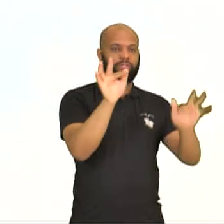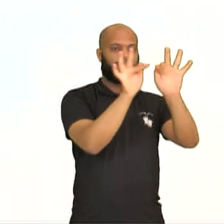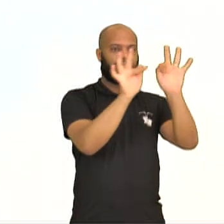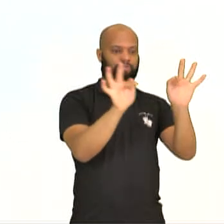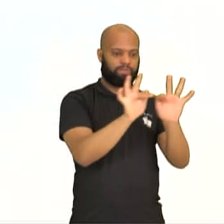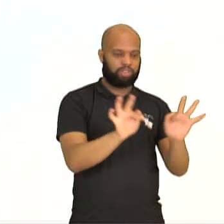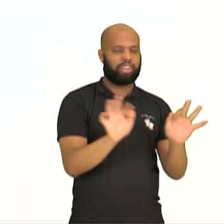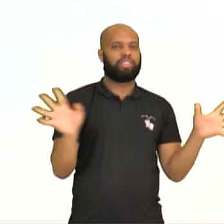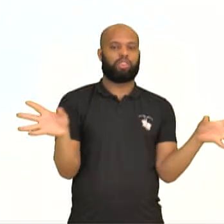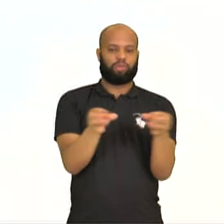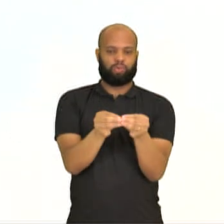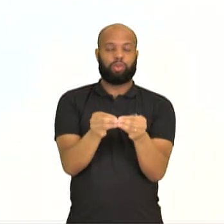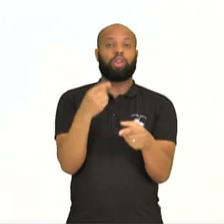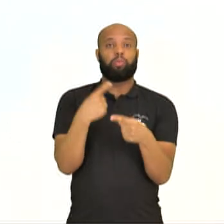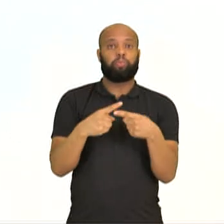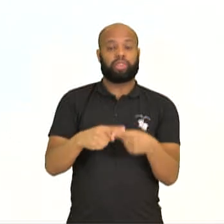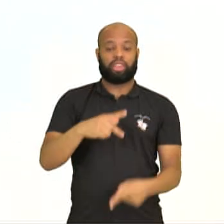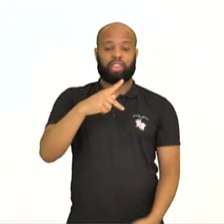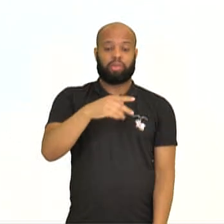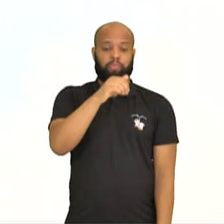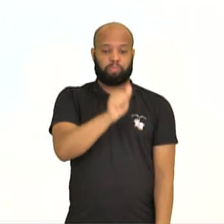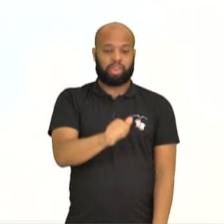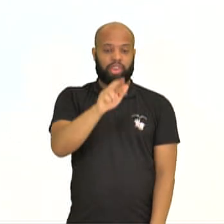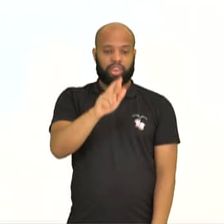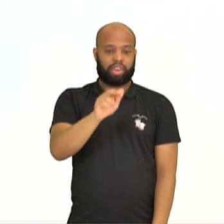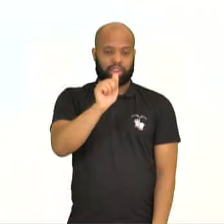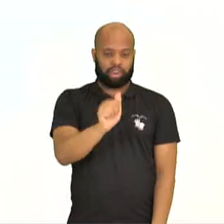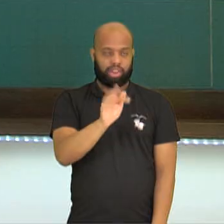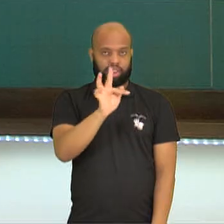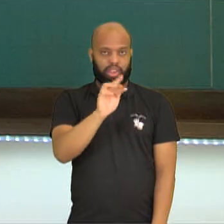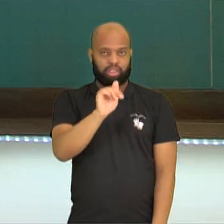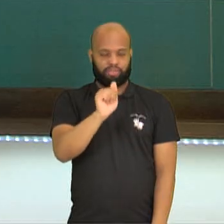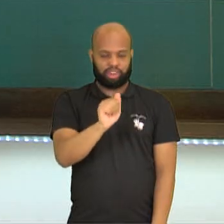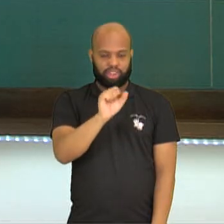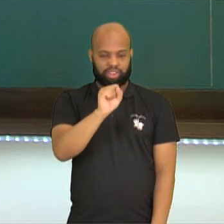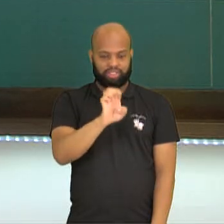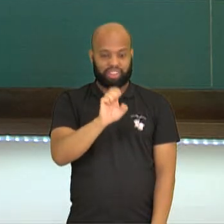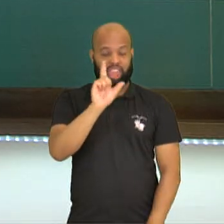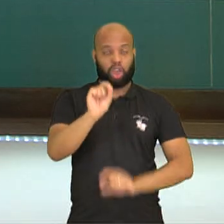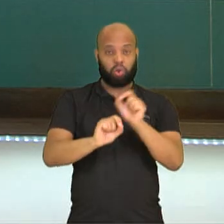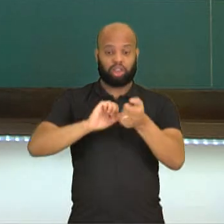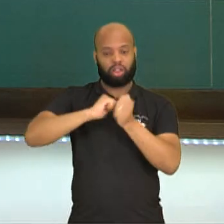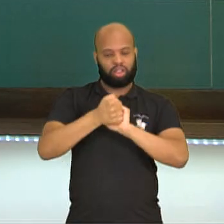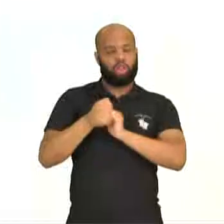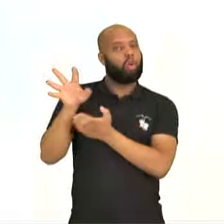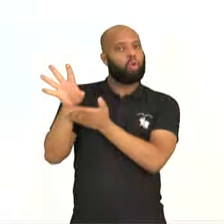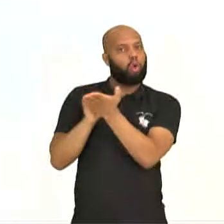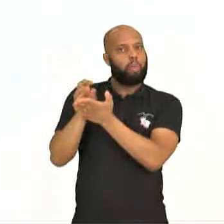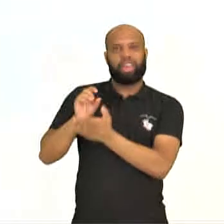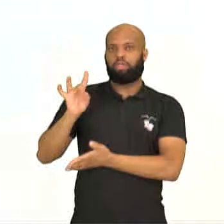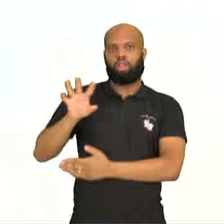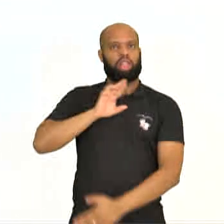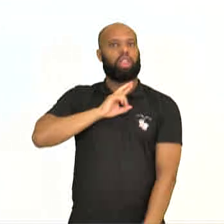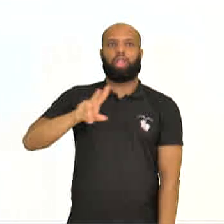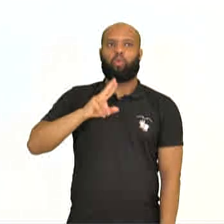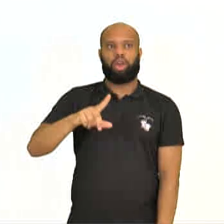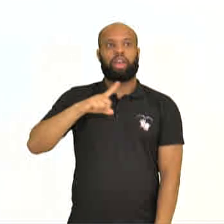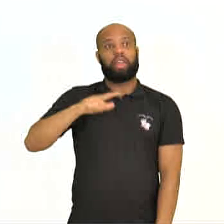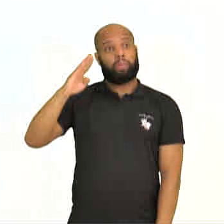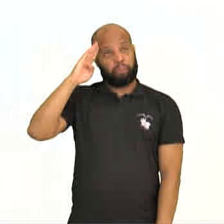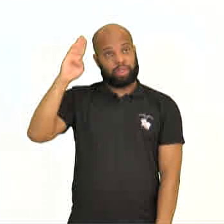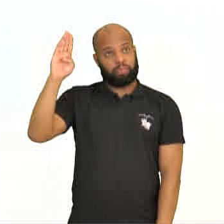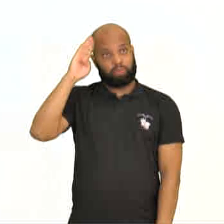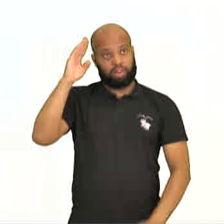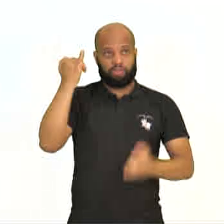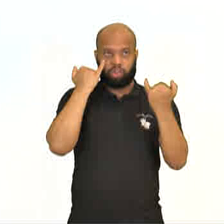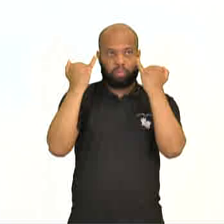frases. Não se esqueça que a paráfrase envolve um processo de adaptação, não é uma cópia. Pois bem, vocês têm aqui as principais